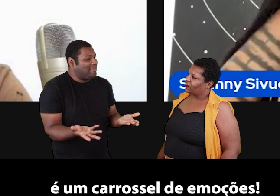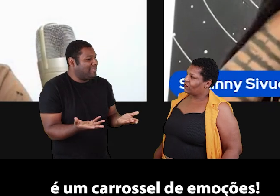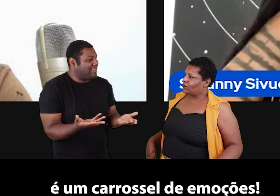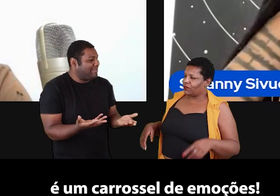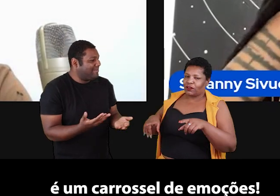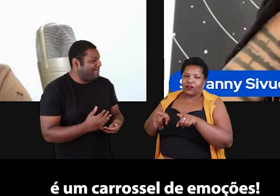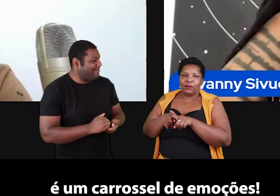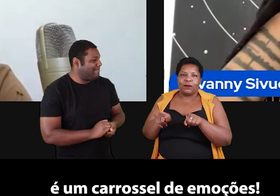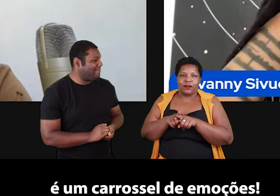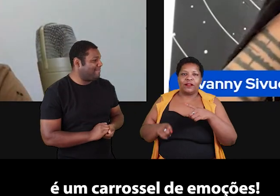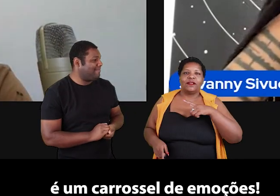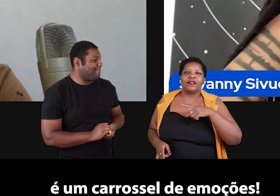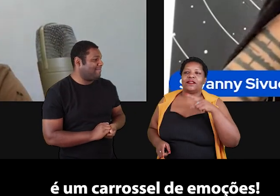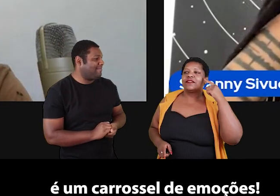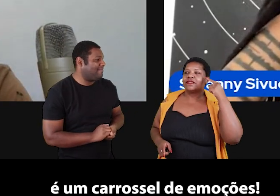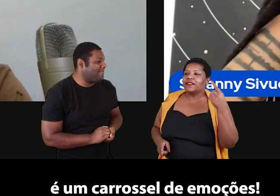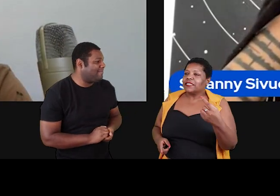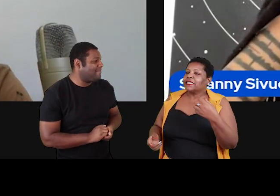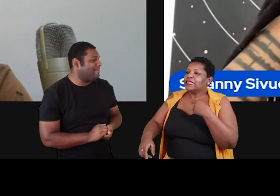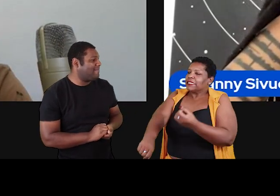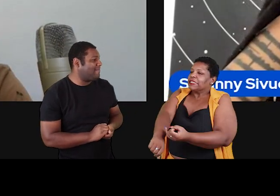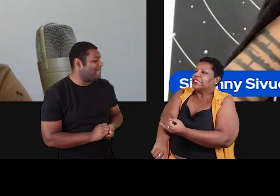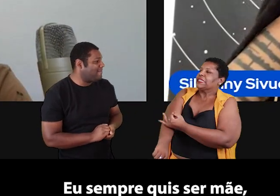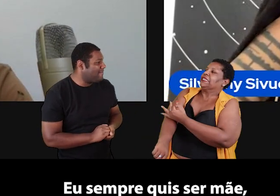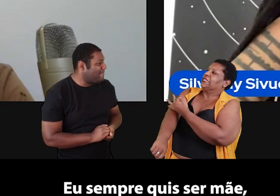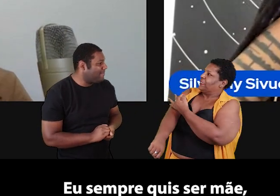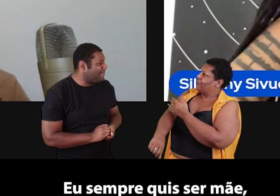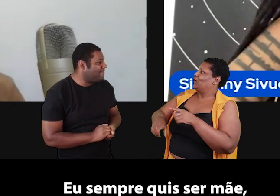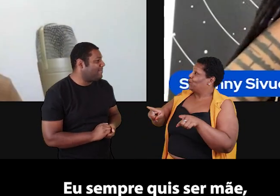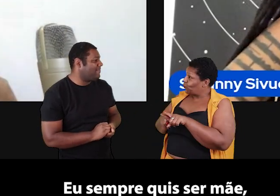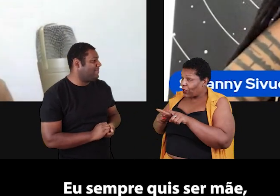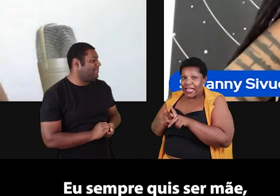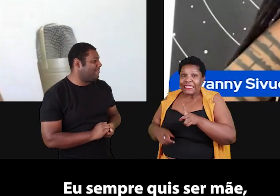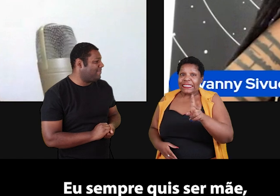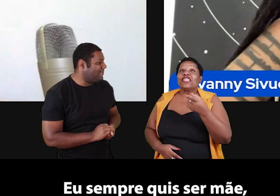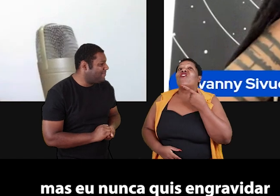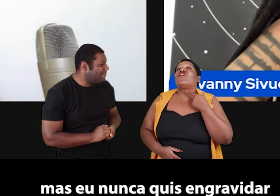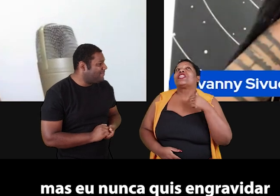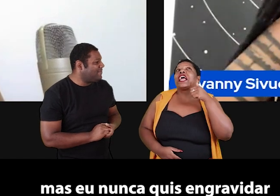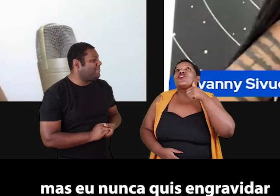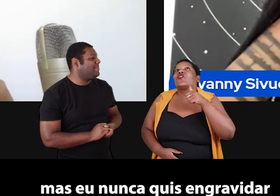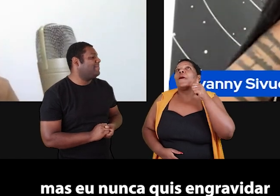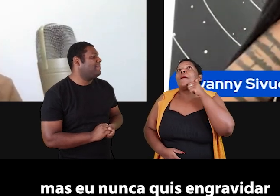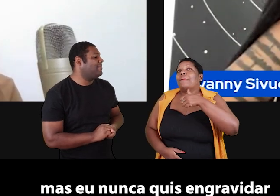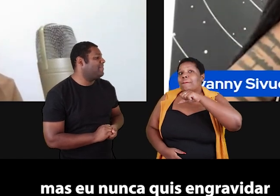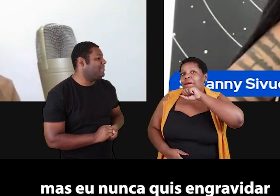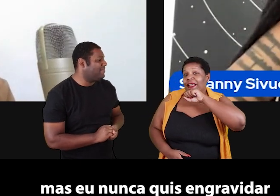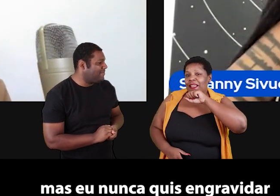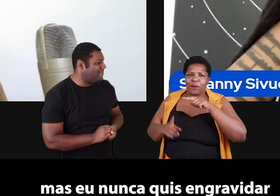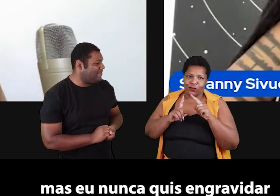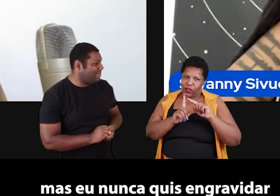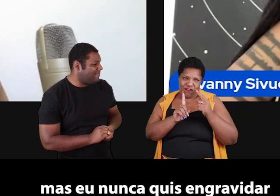Gente, é um carrossel de emoções, né? Eu sempre quis ser mãe, mas eu nunca quis